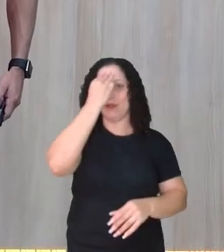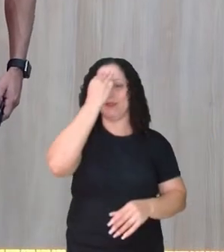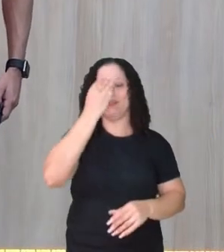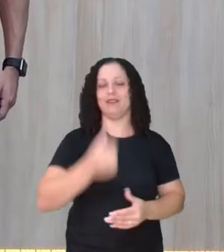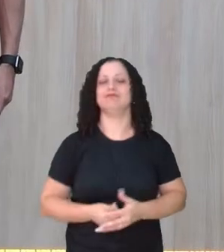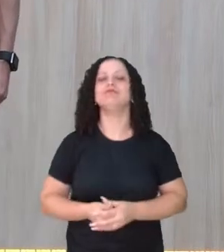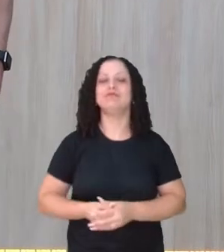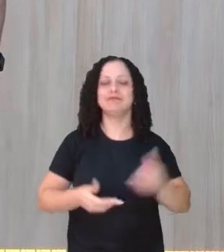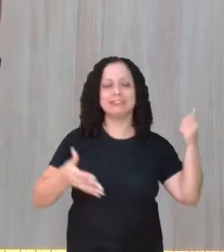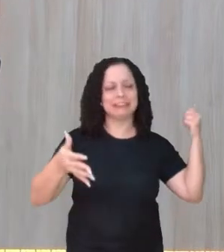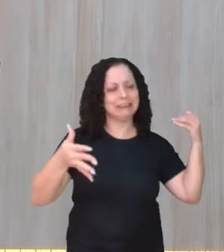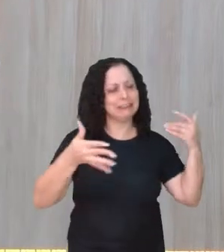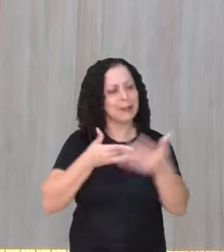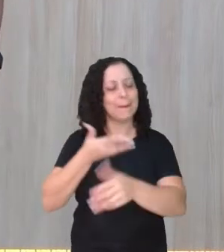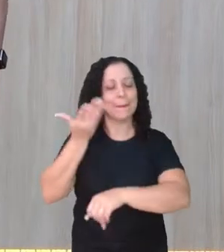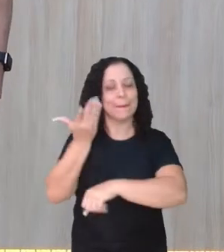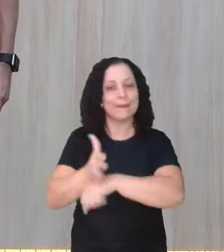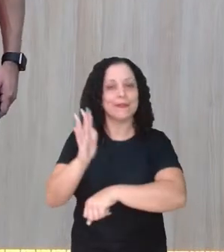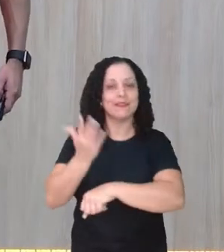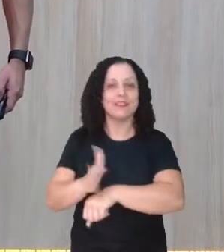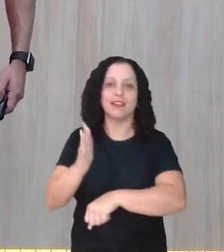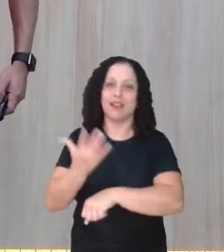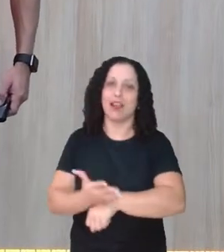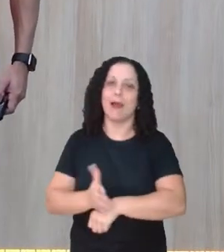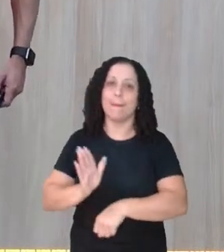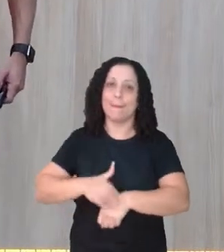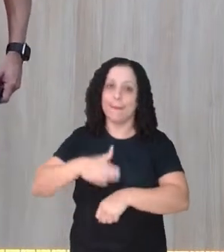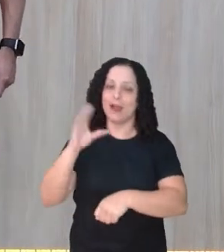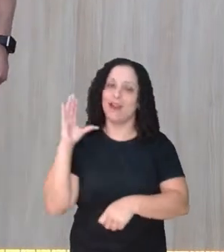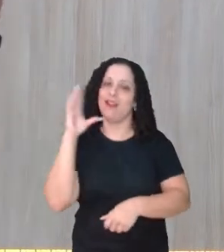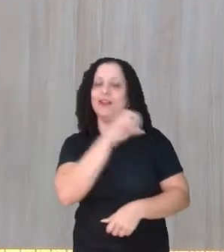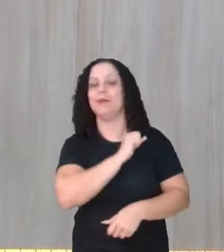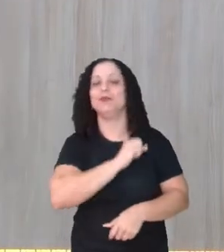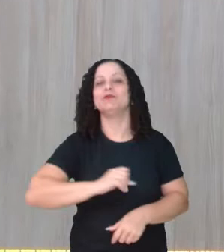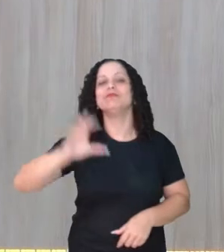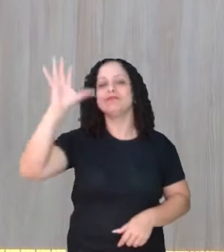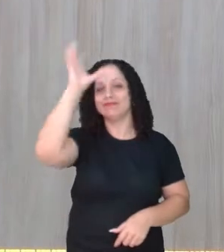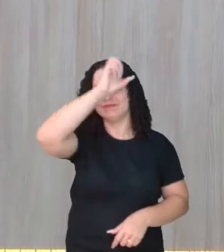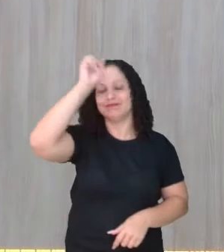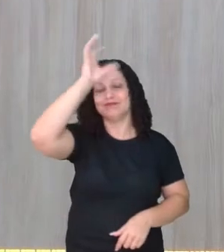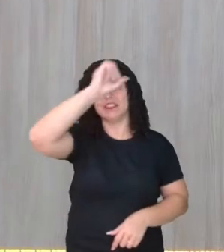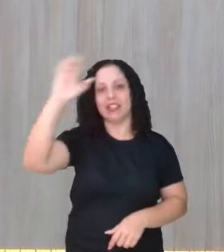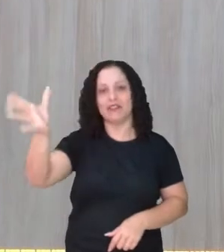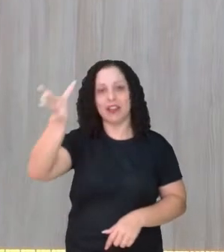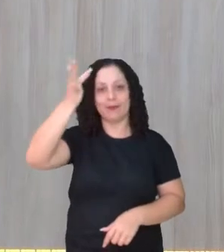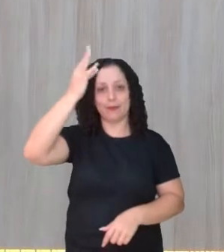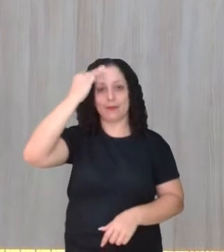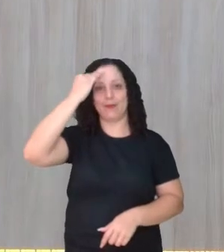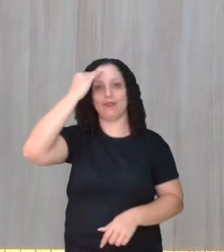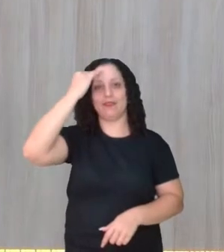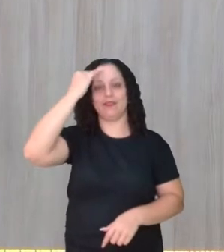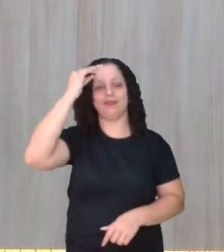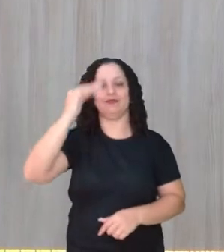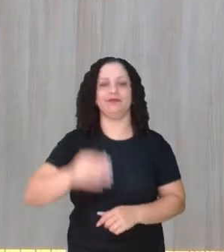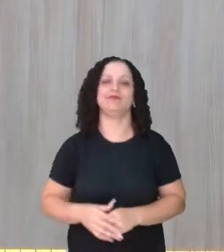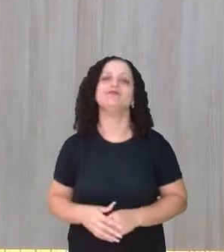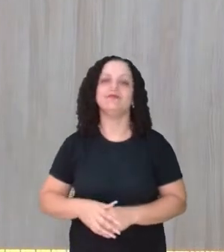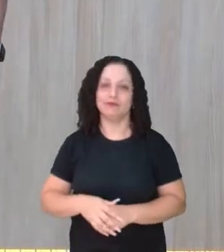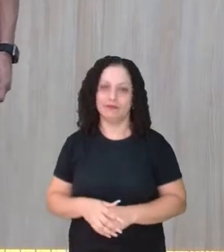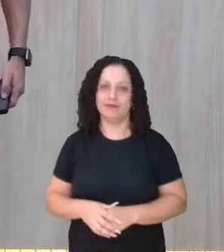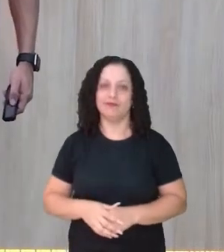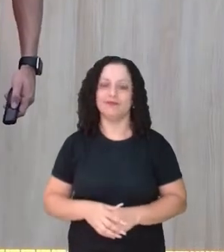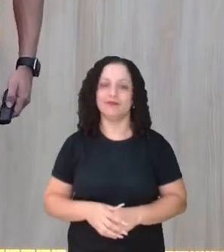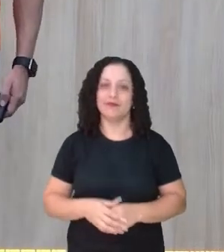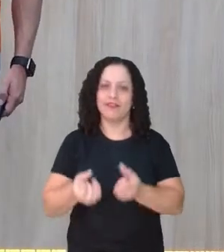aí você praticar, mais cedo você vai aprender, certo? Vai memorizar de forma intuitiva